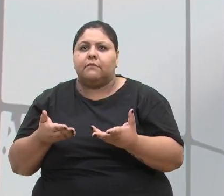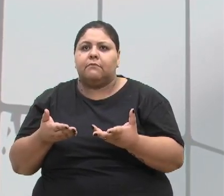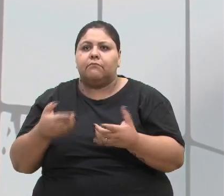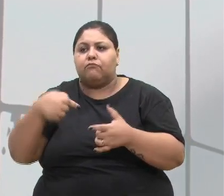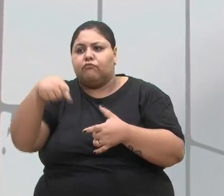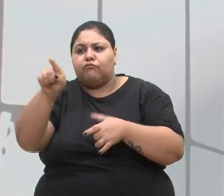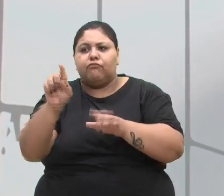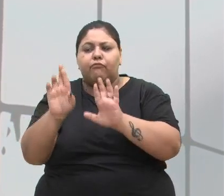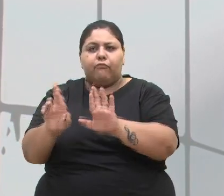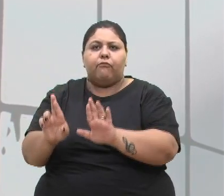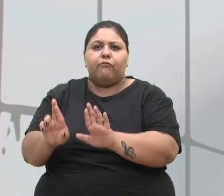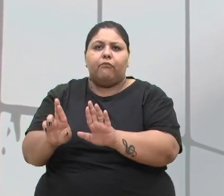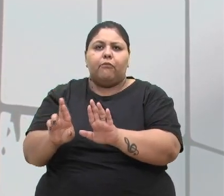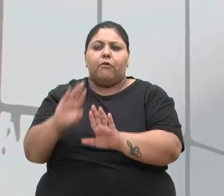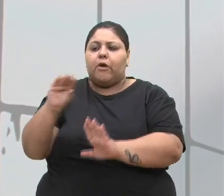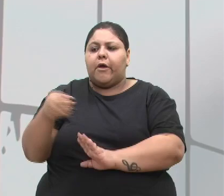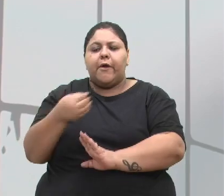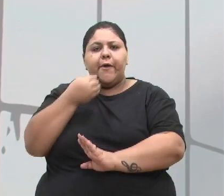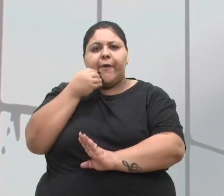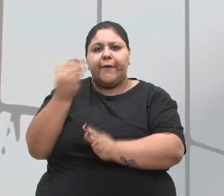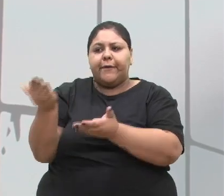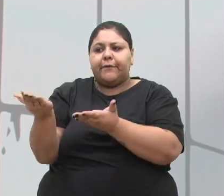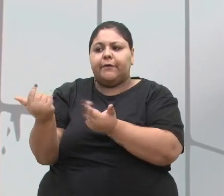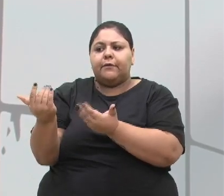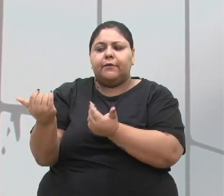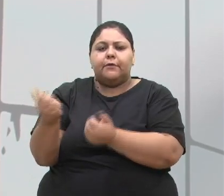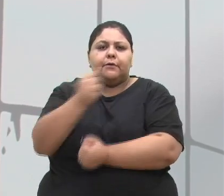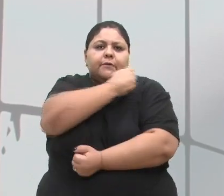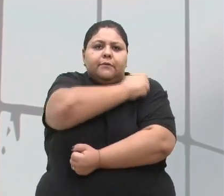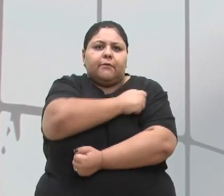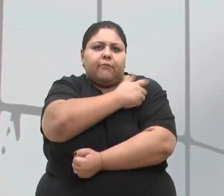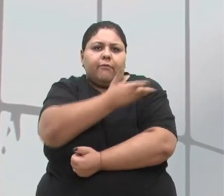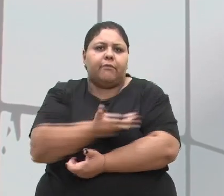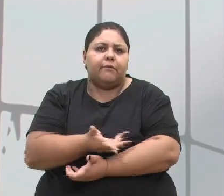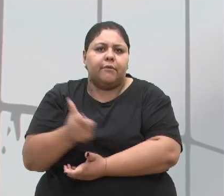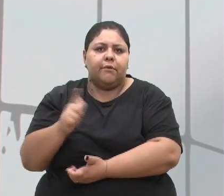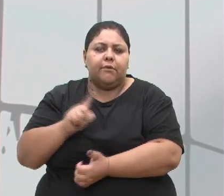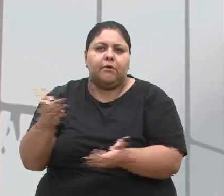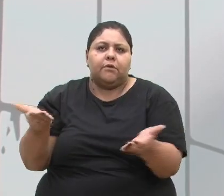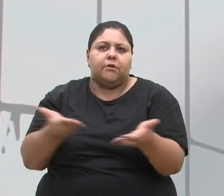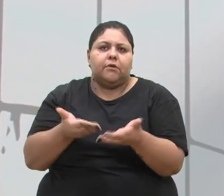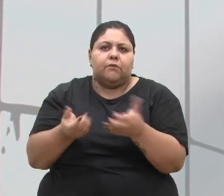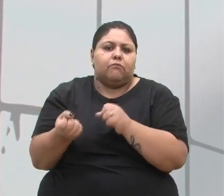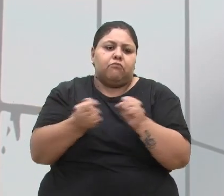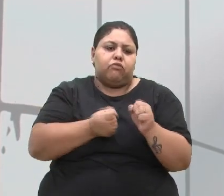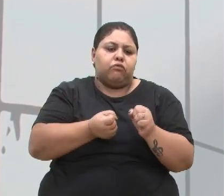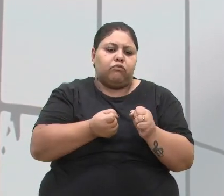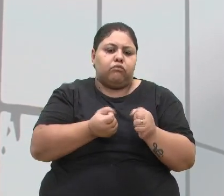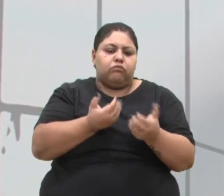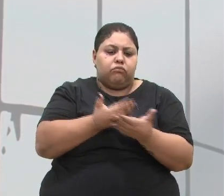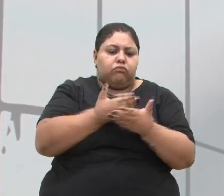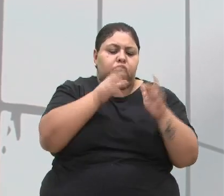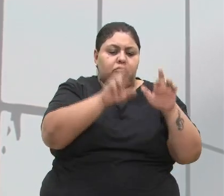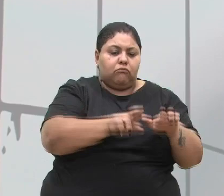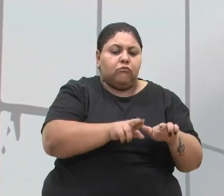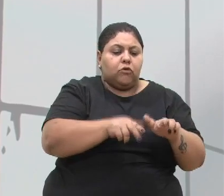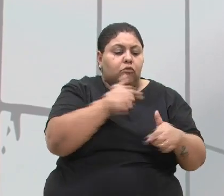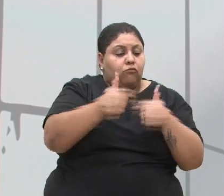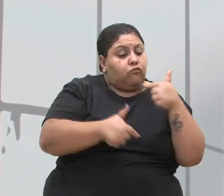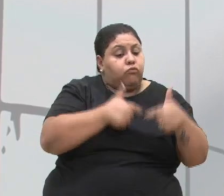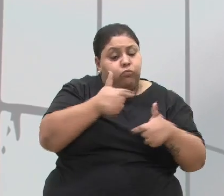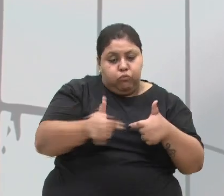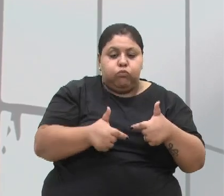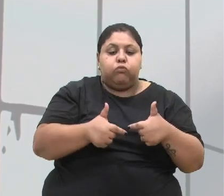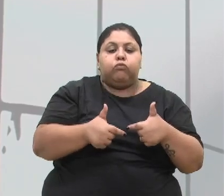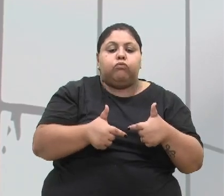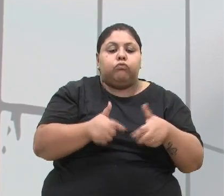Nós deixamos de aproveitar esses estudantes que tem hoje, podemos estar aqui estudando na nossa região e trabalhando posteriormente